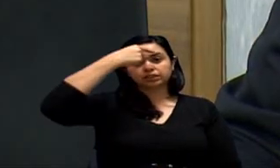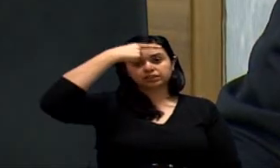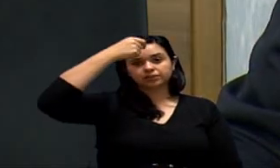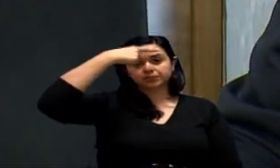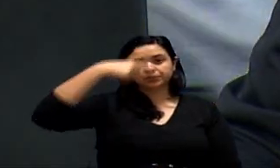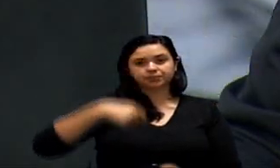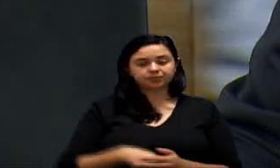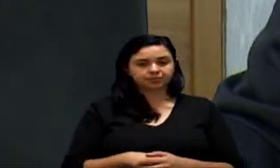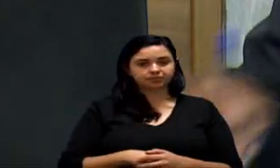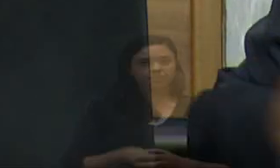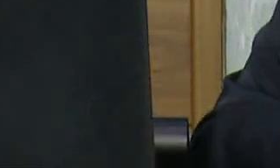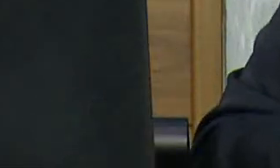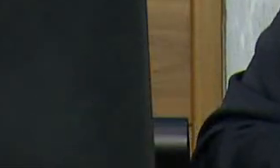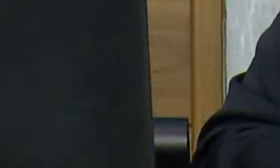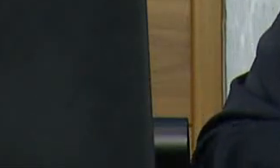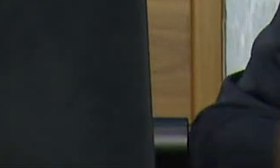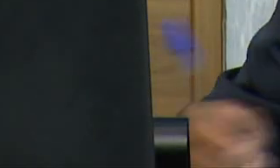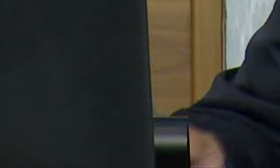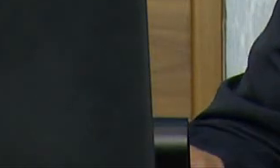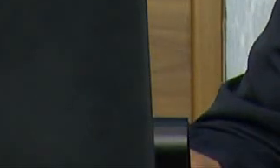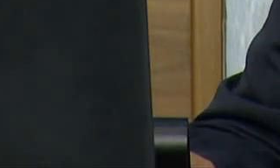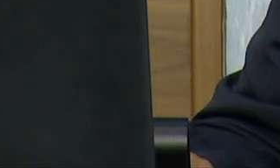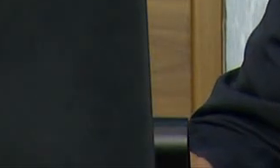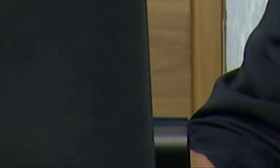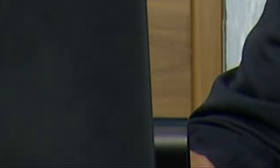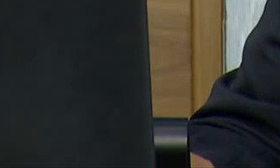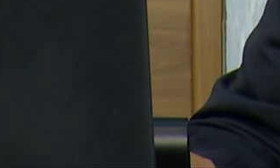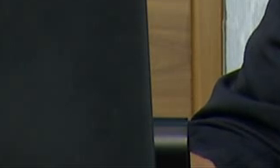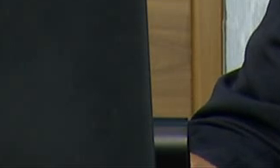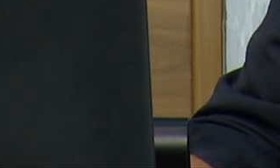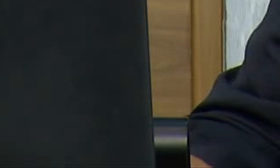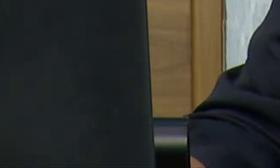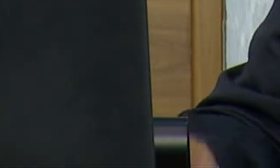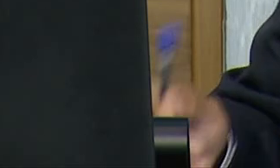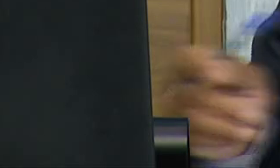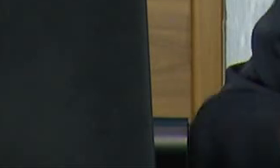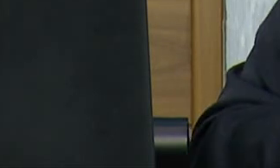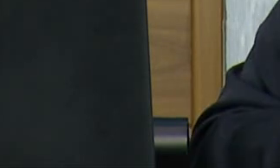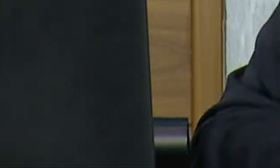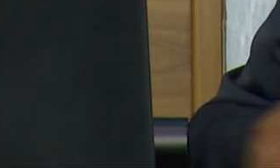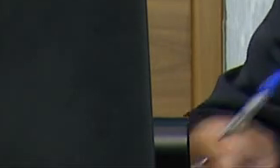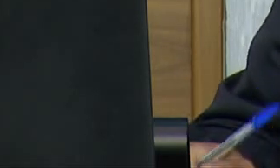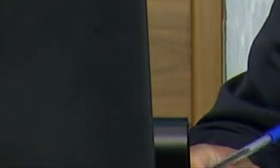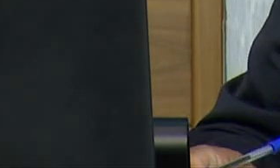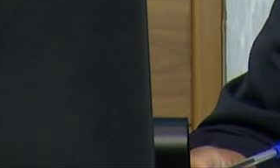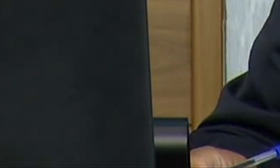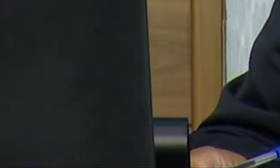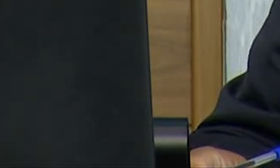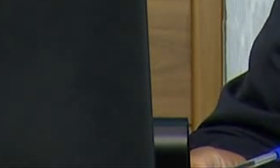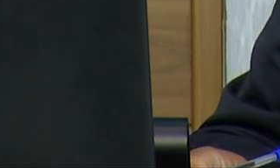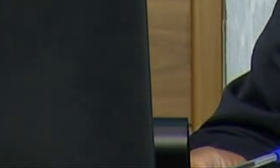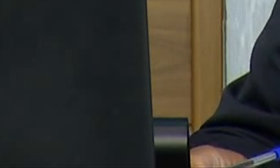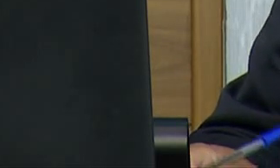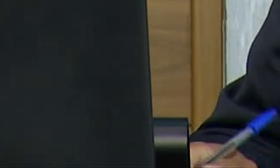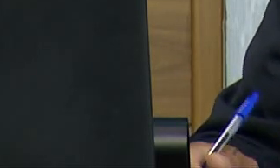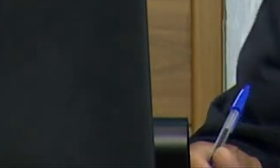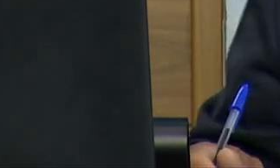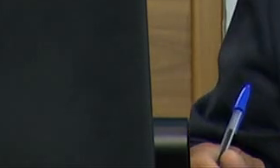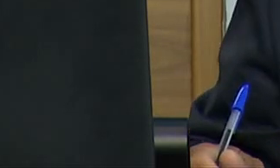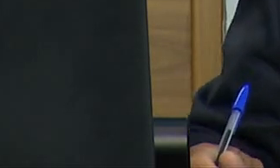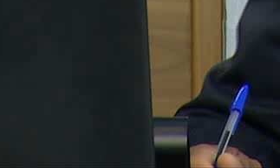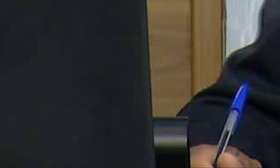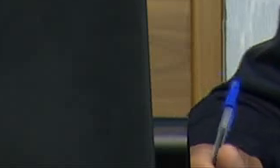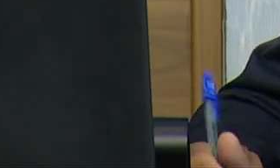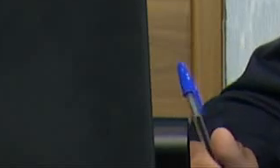Isso é a política de transparência nas escolas públicas. Eu coloco em votação. Os vereadores concordam, permanecem, estão